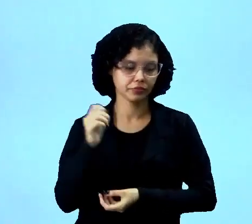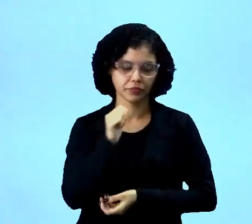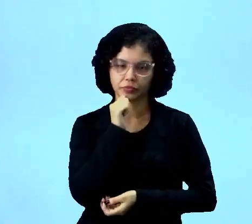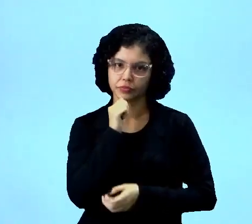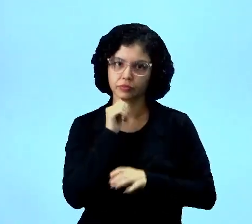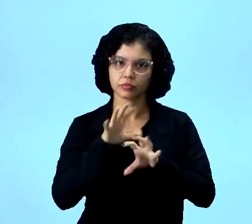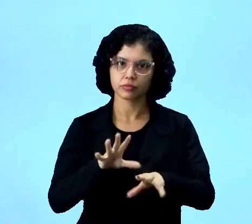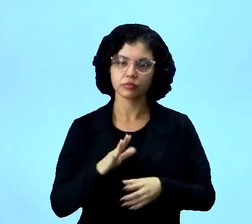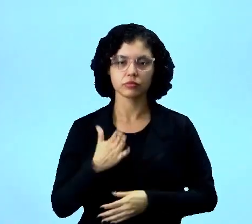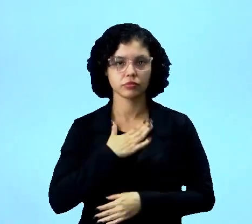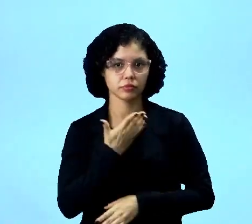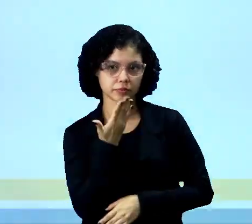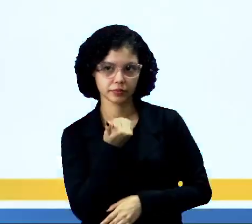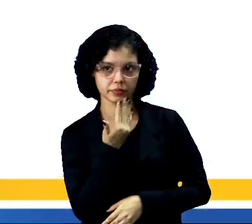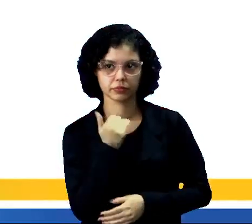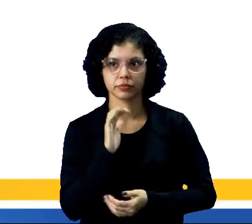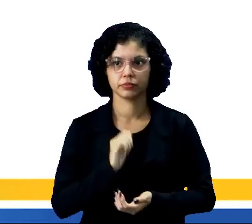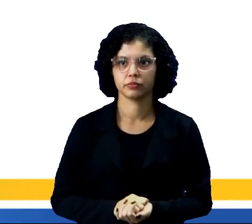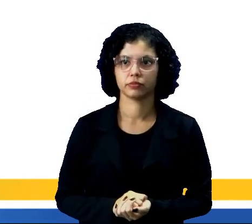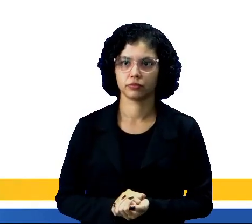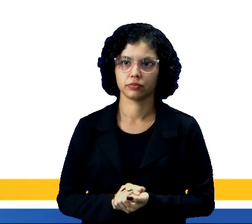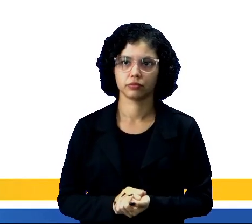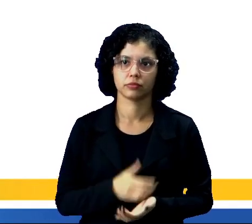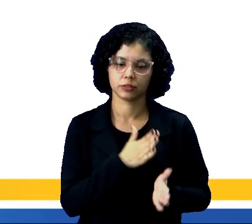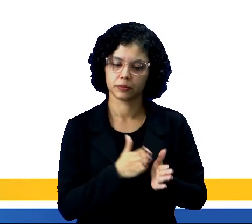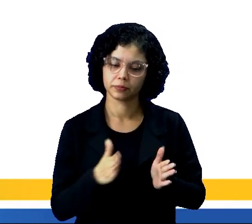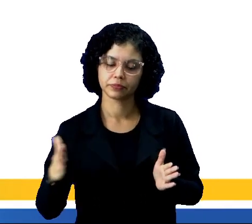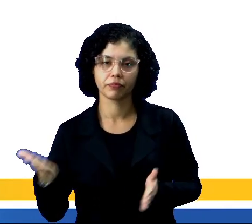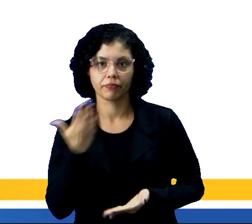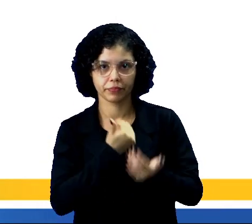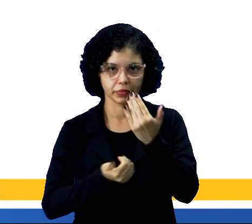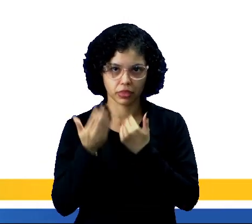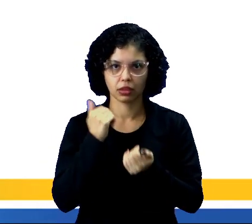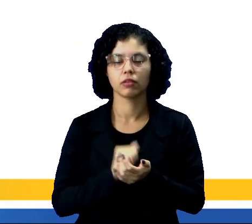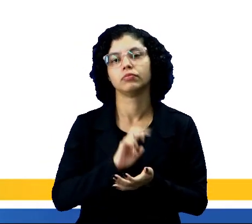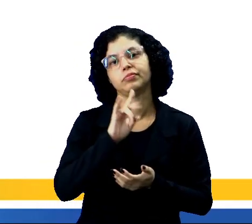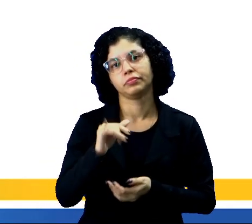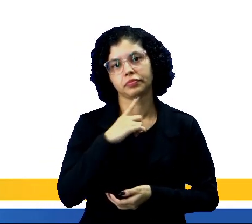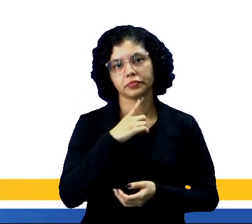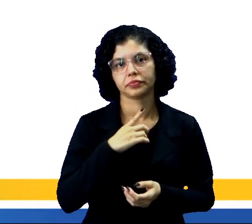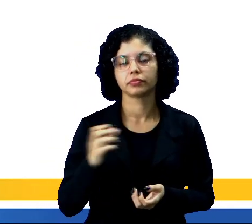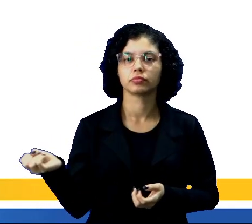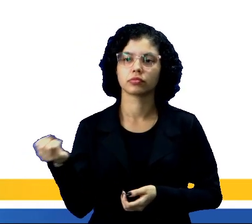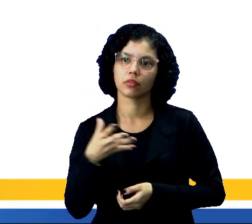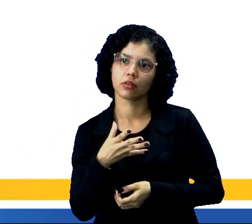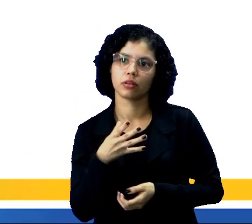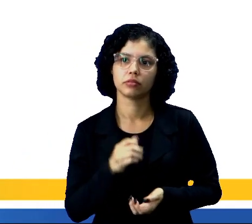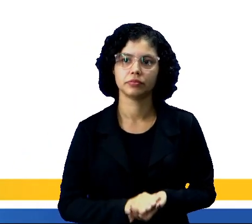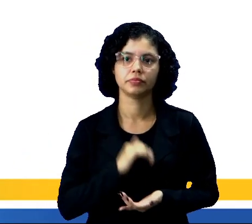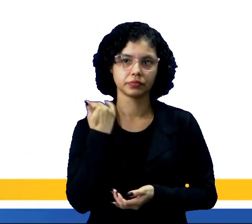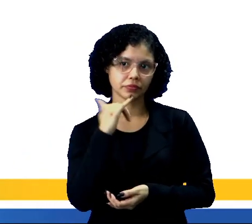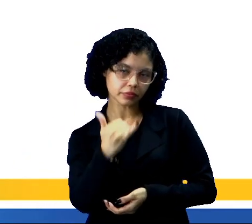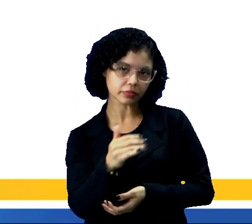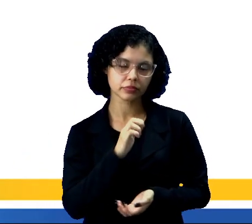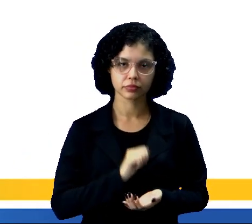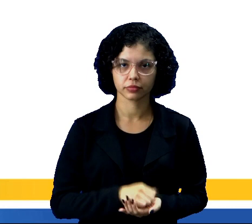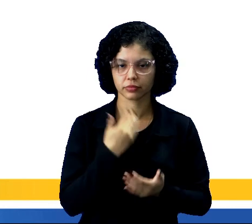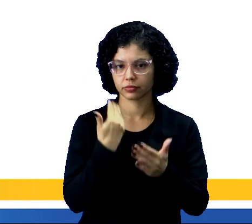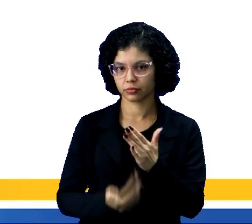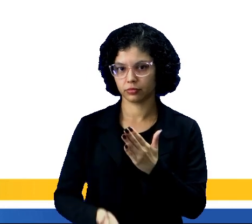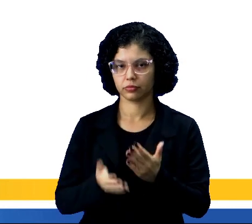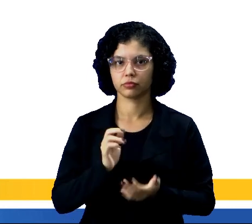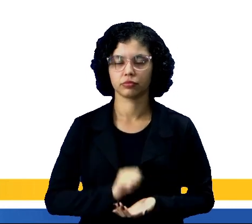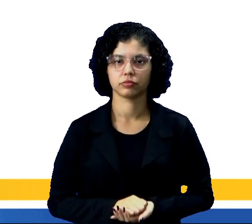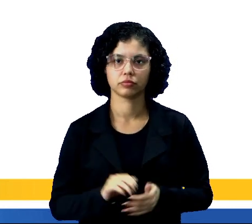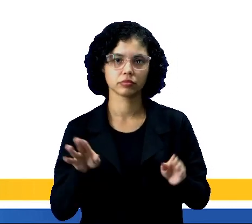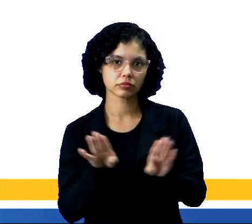energia? Através da minha alimentação, não é? Então, com a medida que a gente se alimenta, então nós repomos, então, essa energia que foi